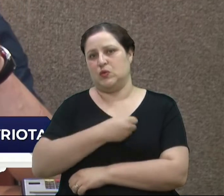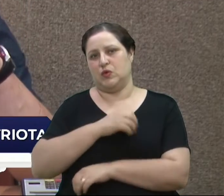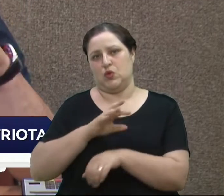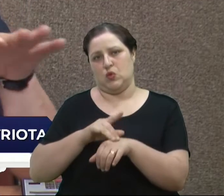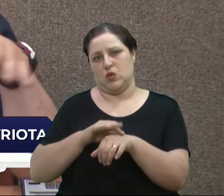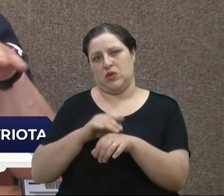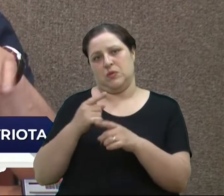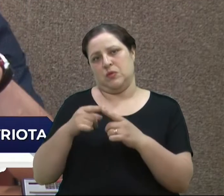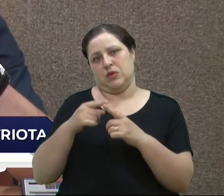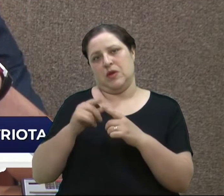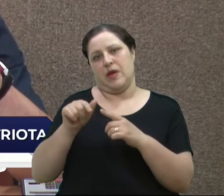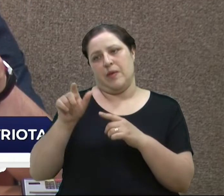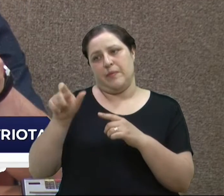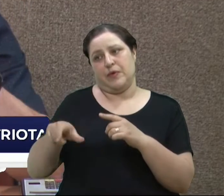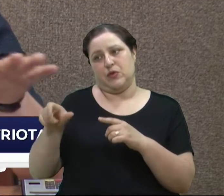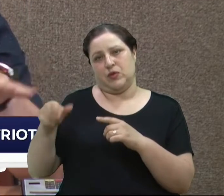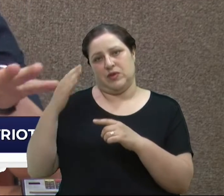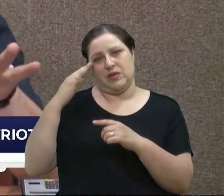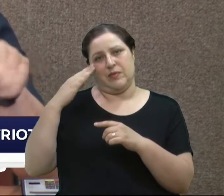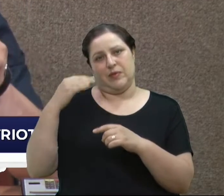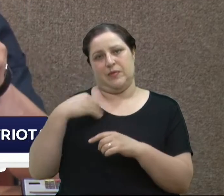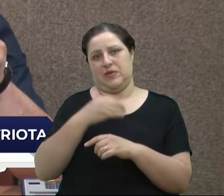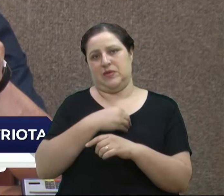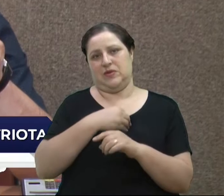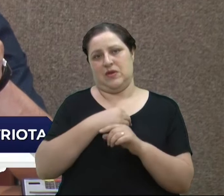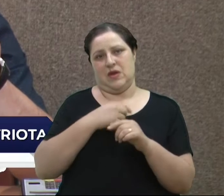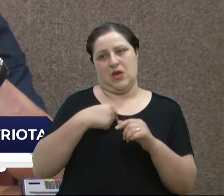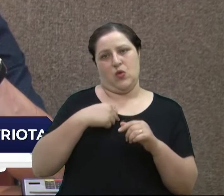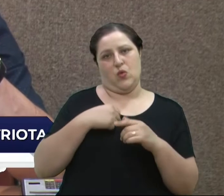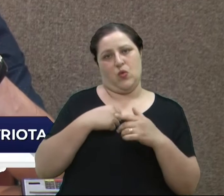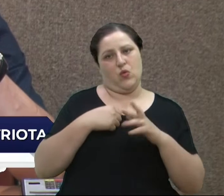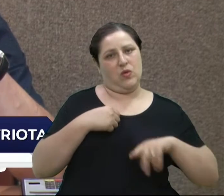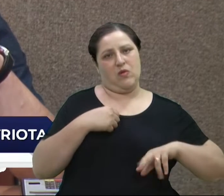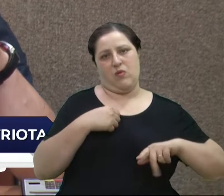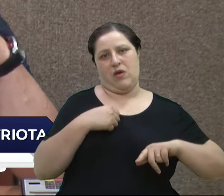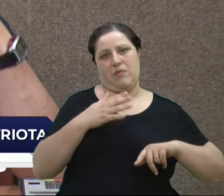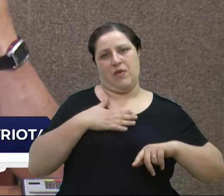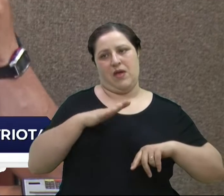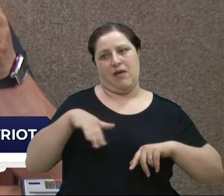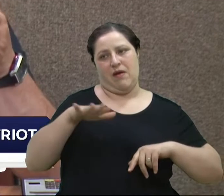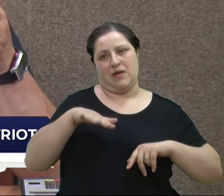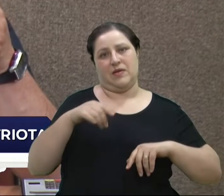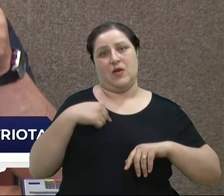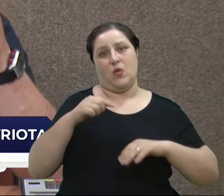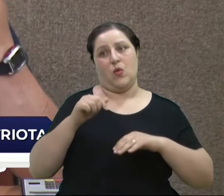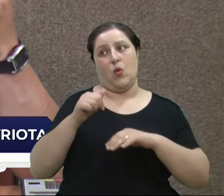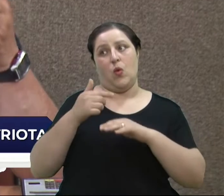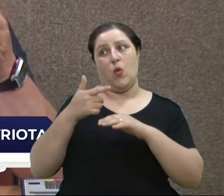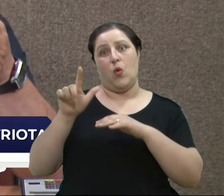quem entende de medicina, não é o meu ramo. Eu quero ir um pouquinho além,